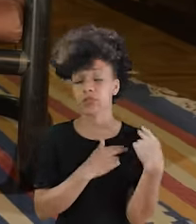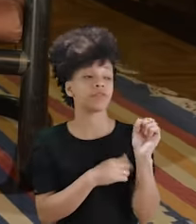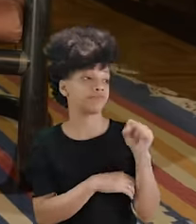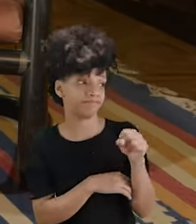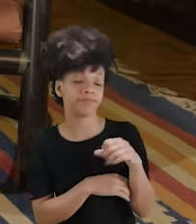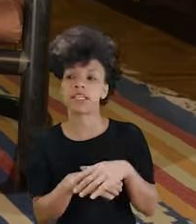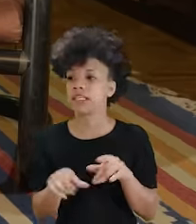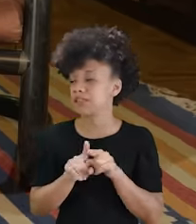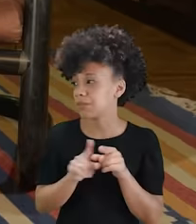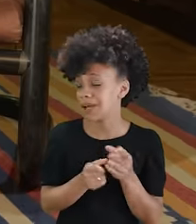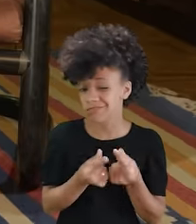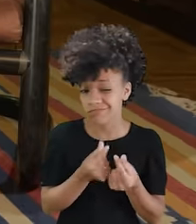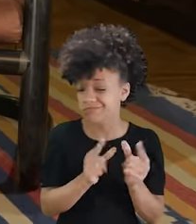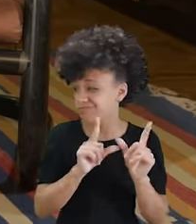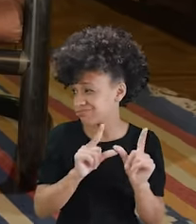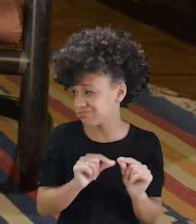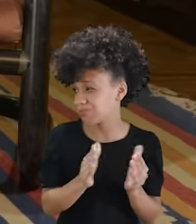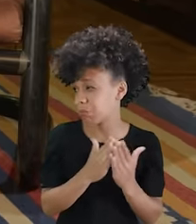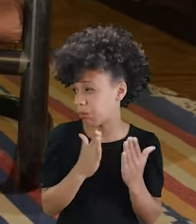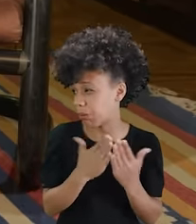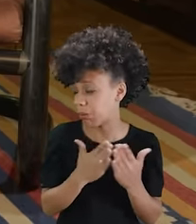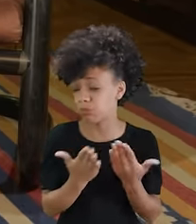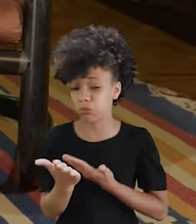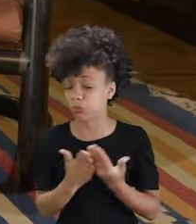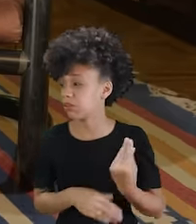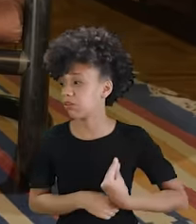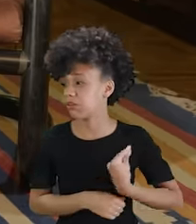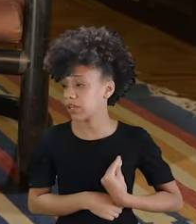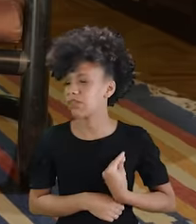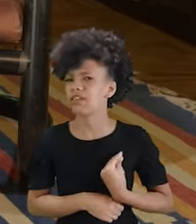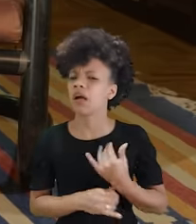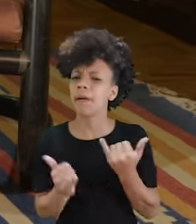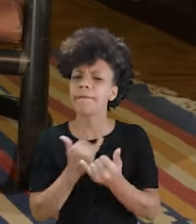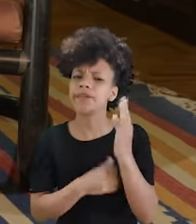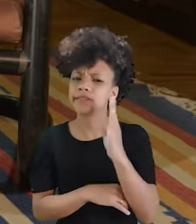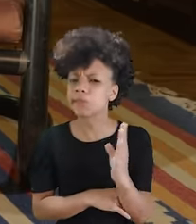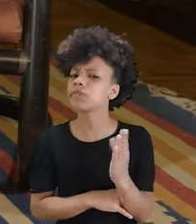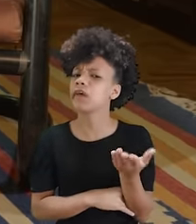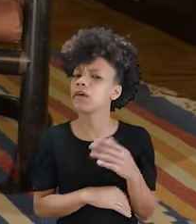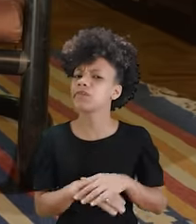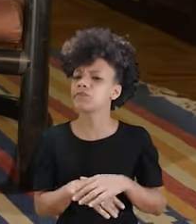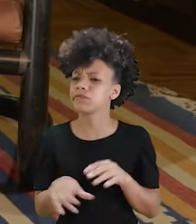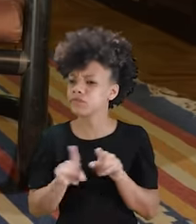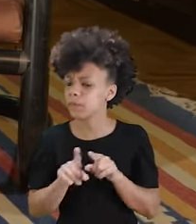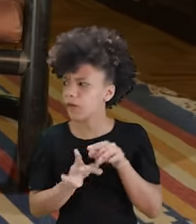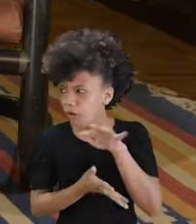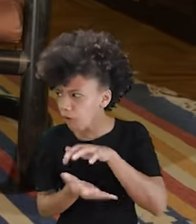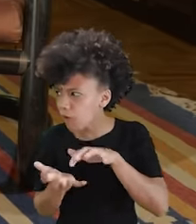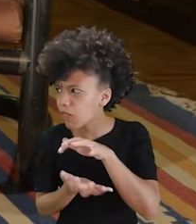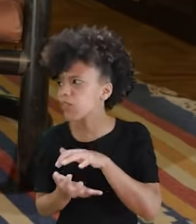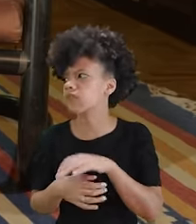Pais condição de grana pouca no na no início da vida de uma coisa que é parecida com brasileiro